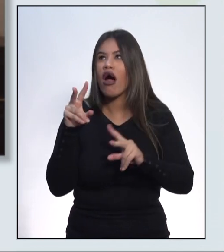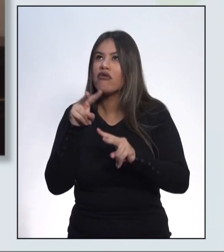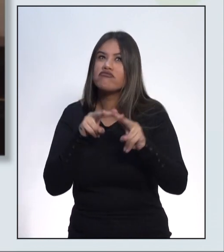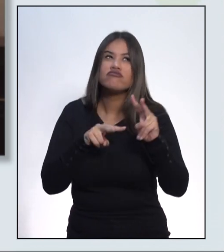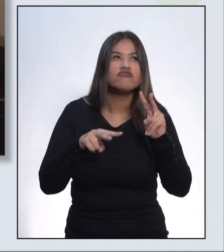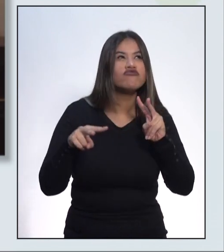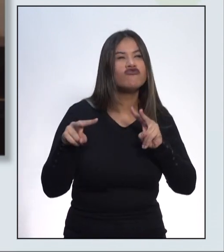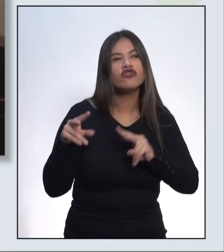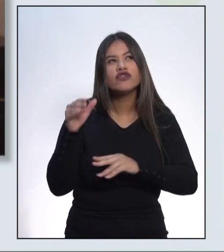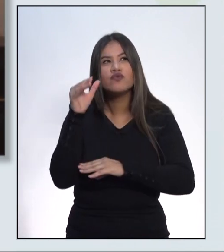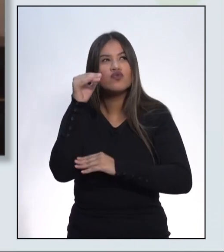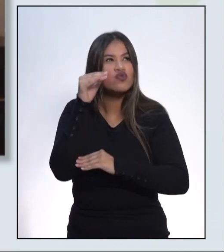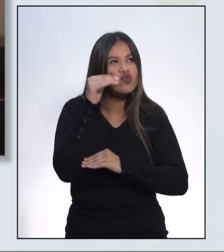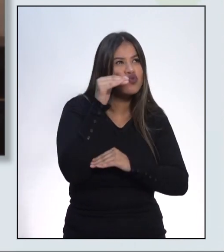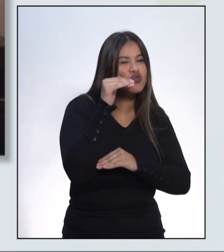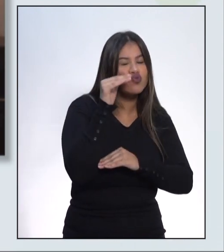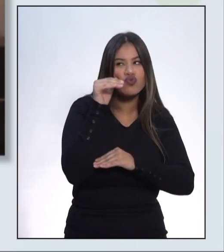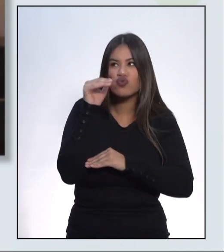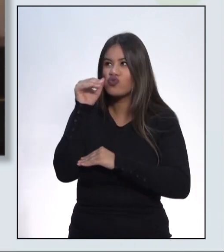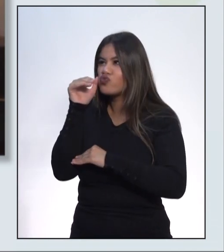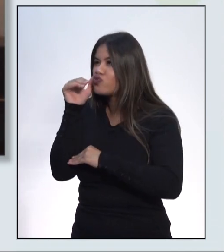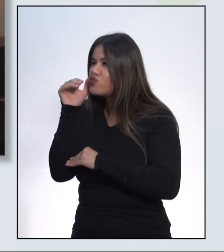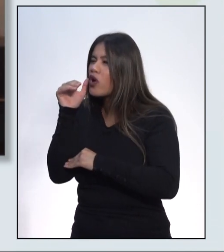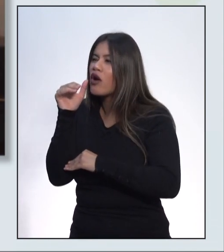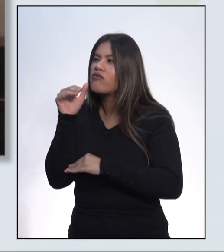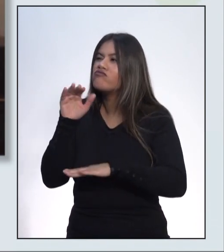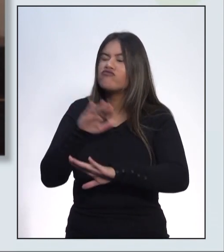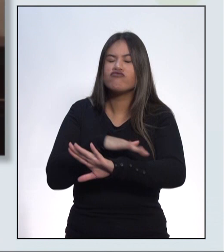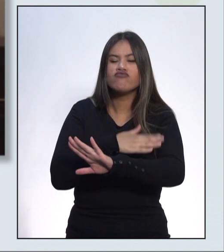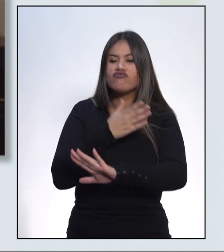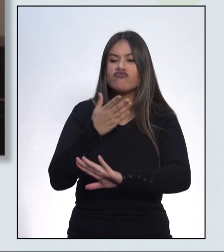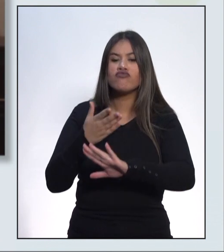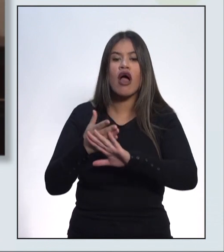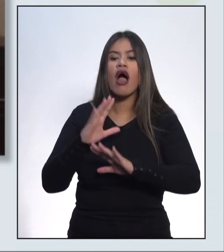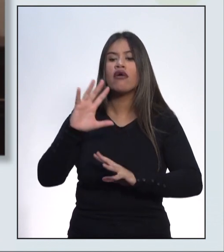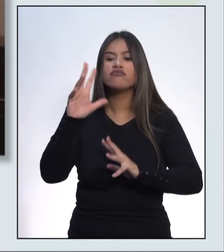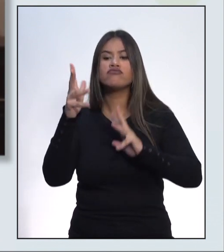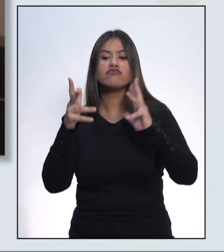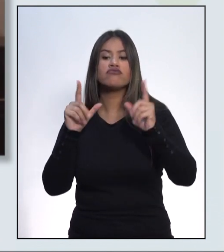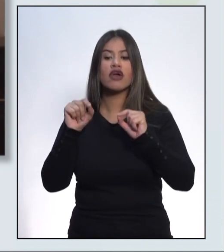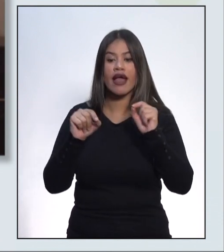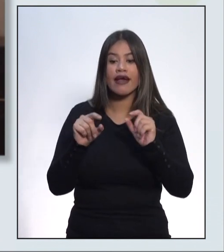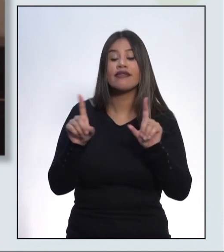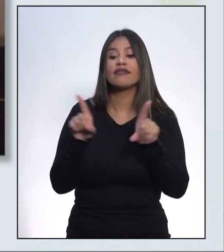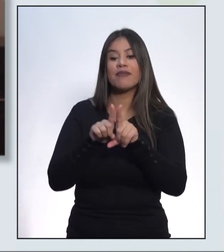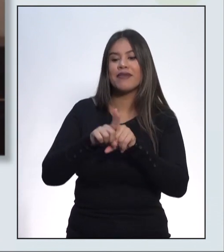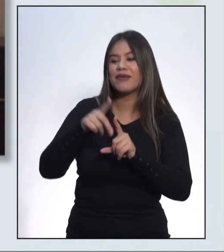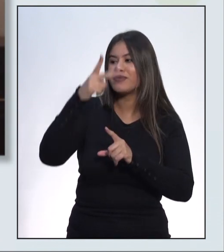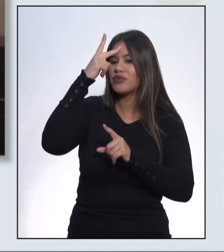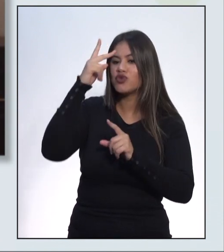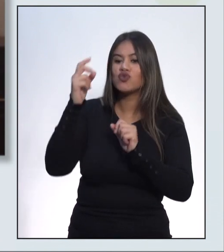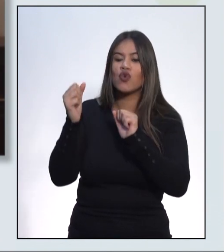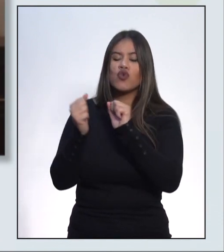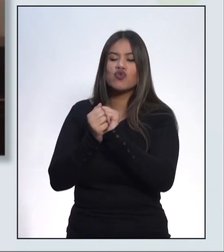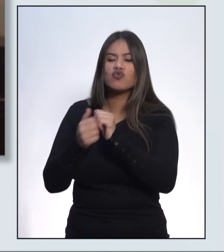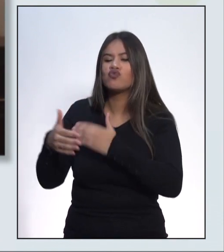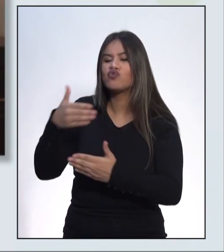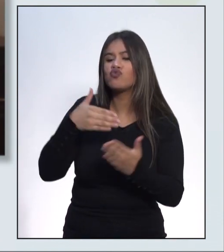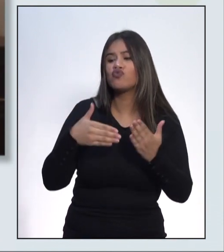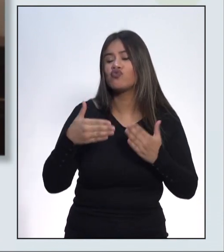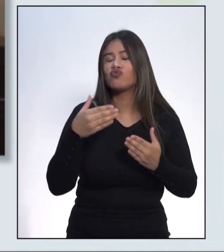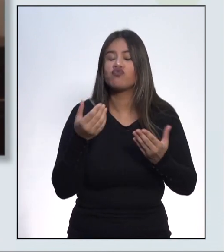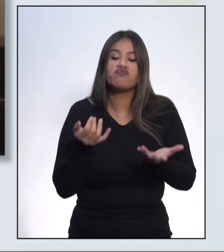seu entorno, as cenas do seu dia a dia, as pessoas com quem você convive.